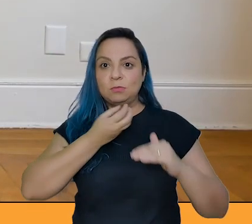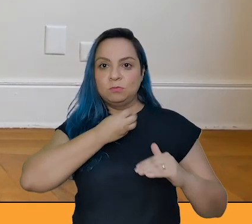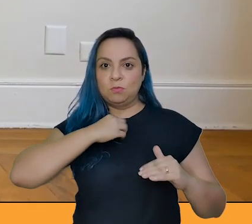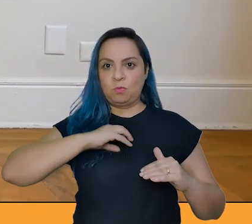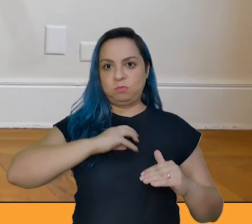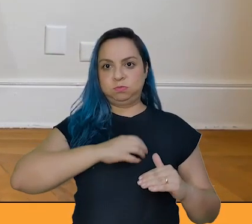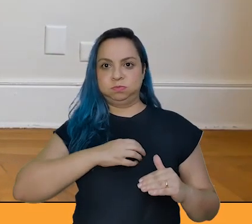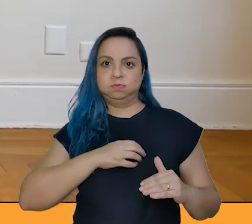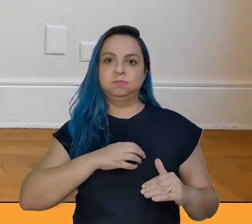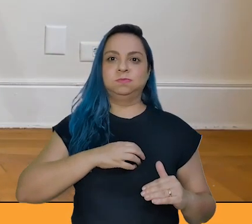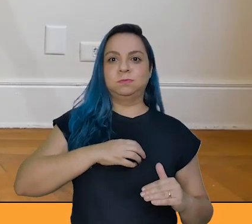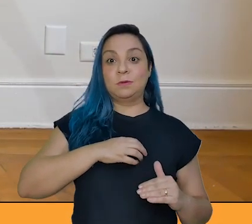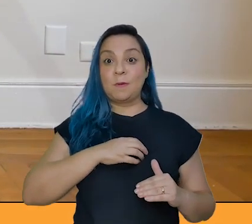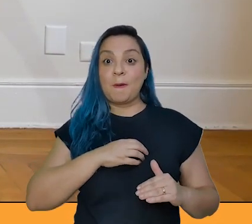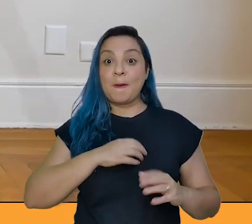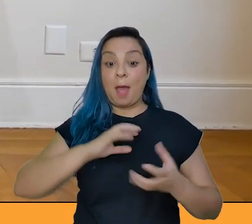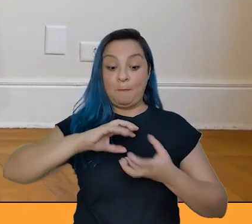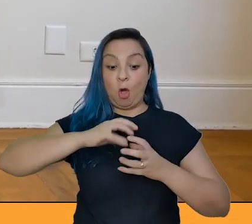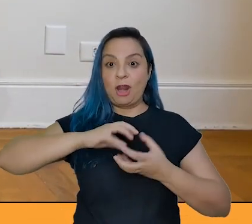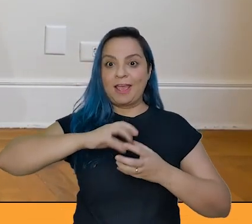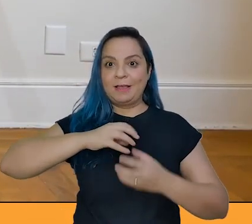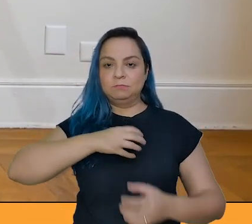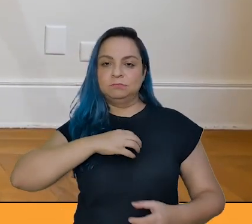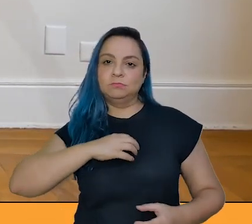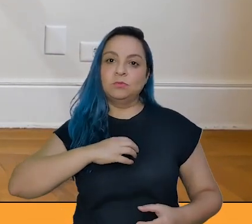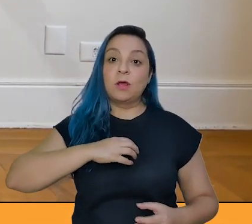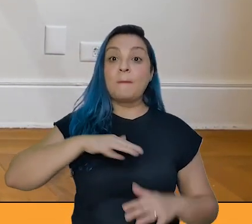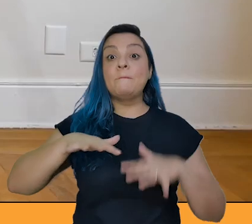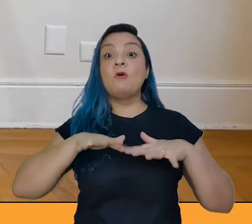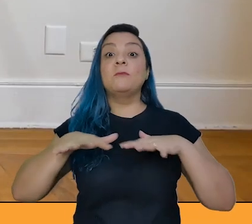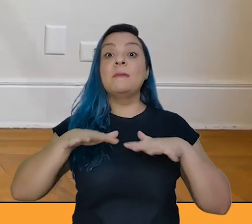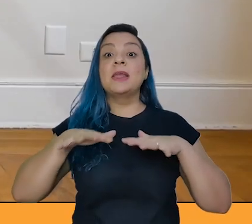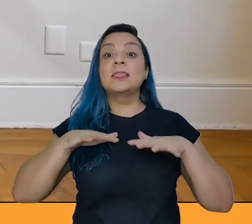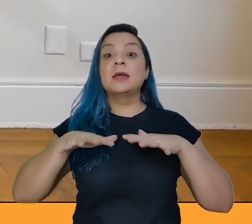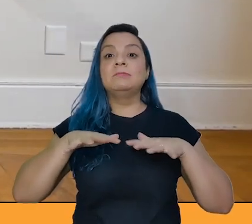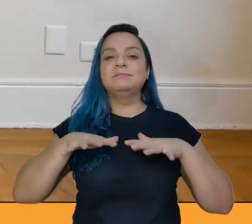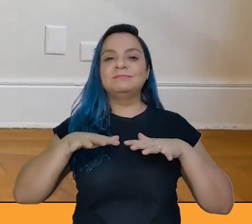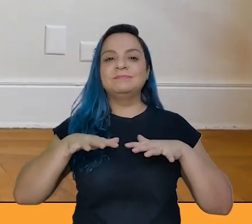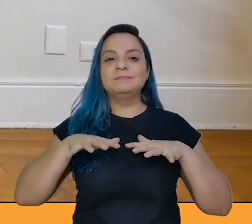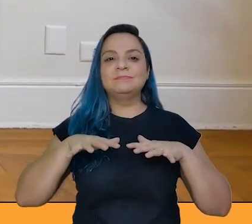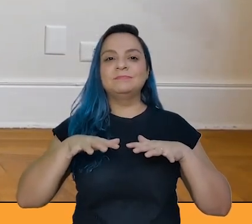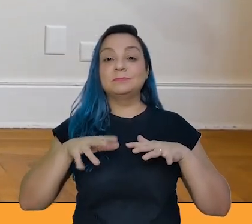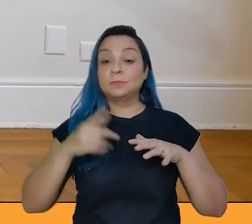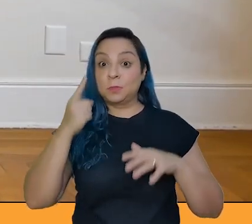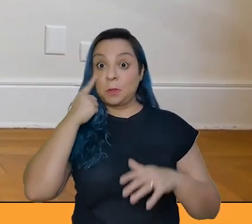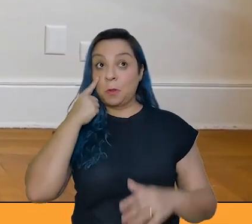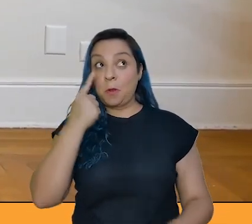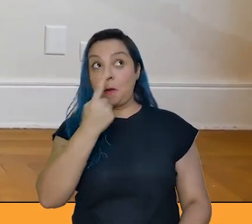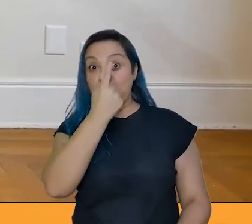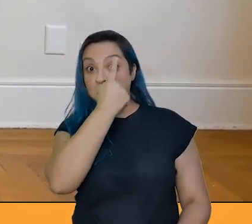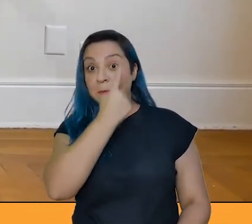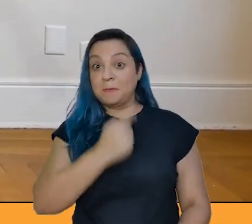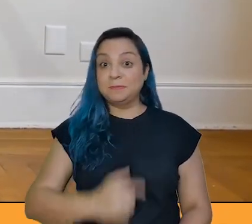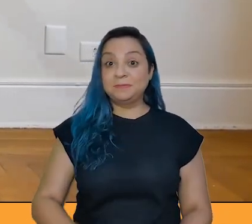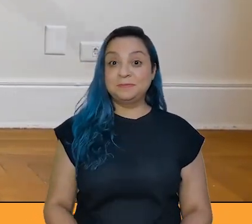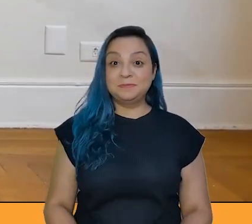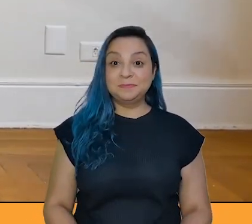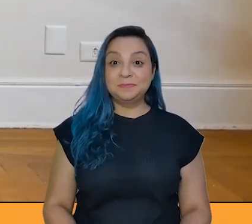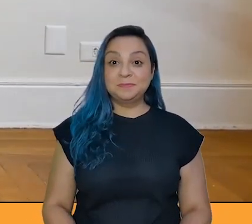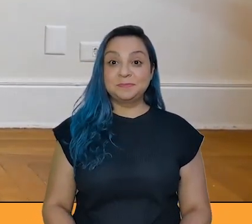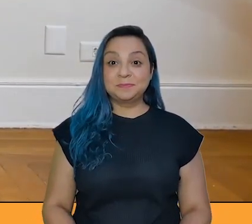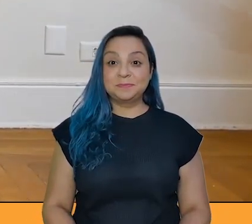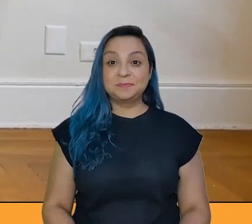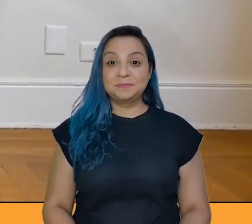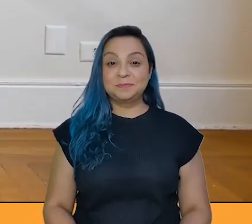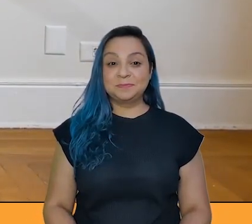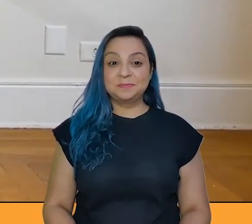para o meu peito e eu estou movimentando. Ela faz movimentos eu posso circulares movimentar de com os diferentes peitos. formas e a gente